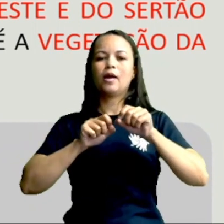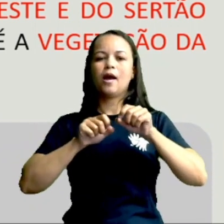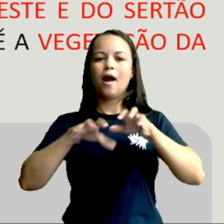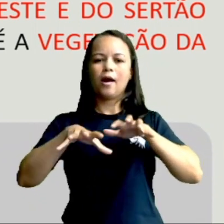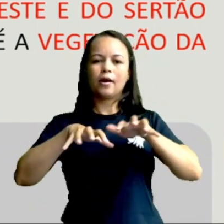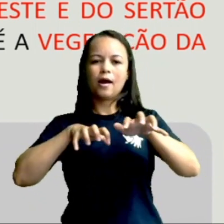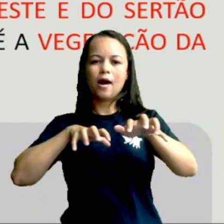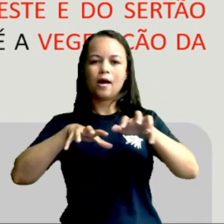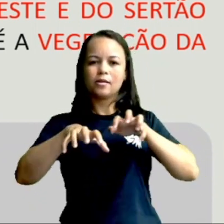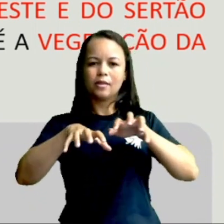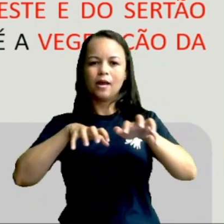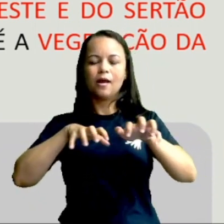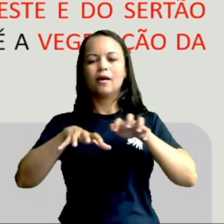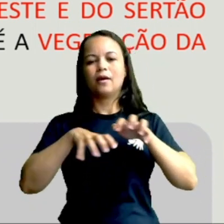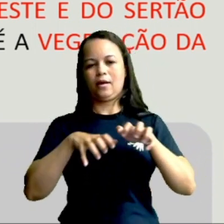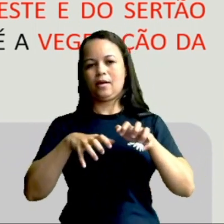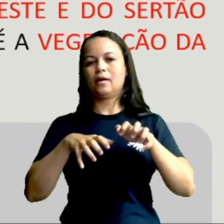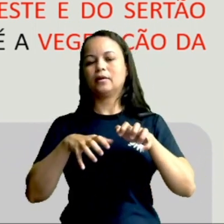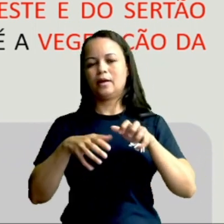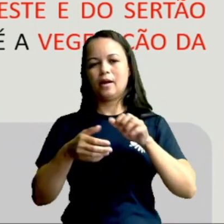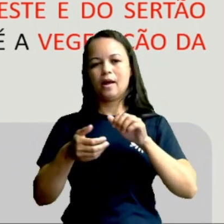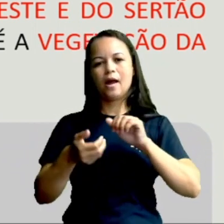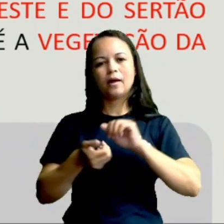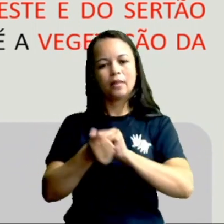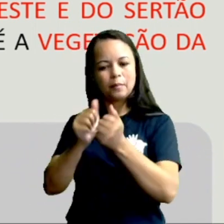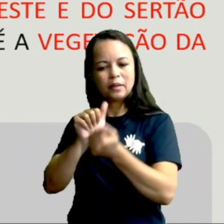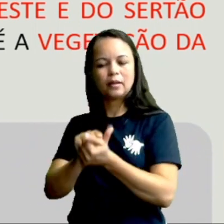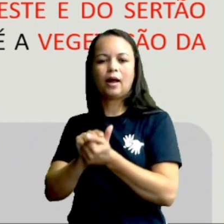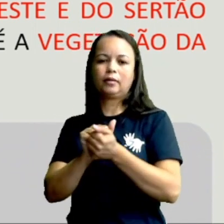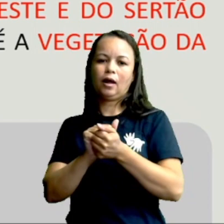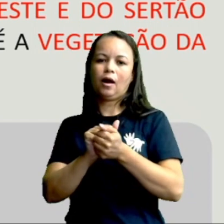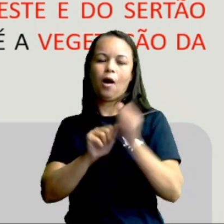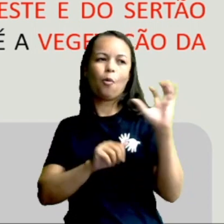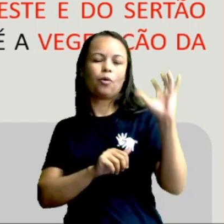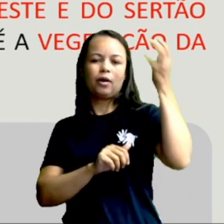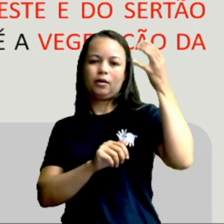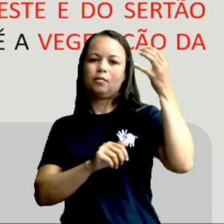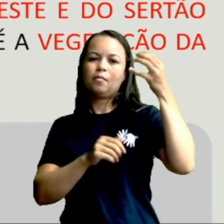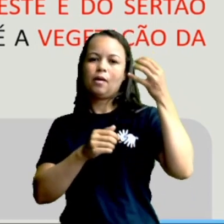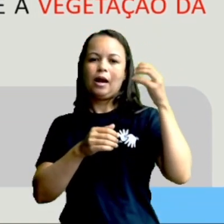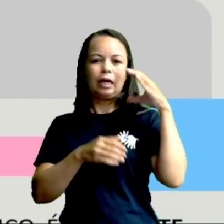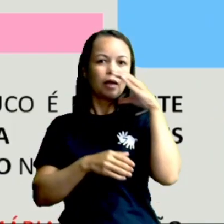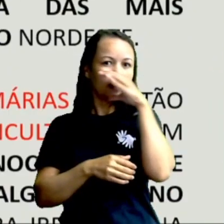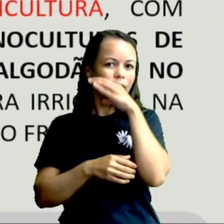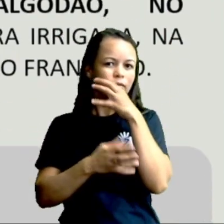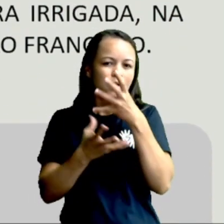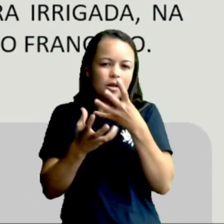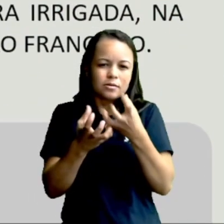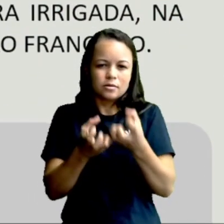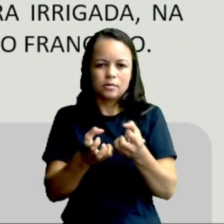vegetação mais adaptada ao clima quente e seco do sertão.